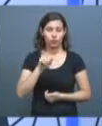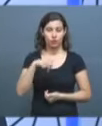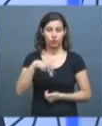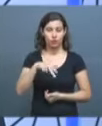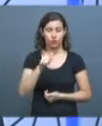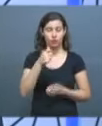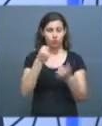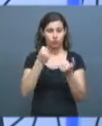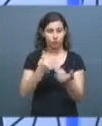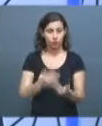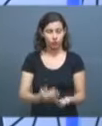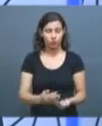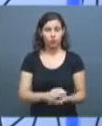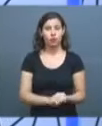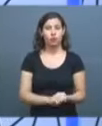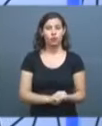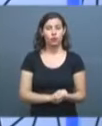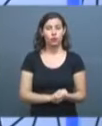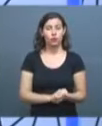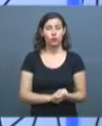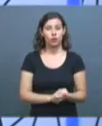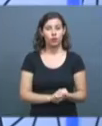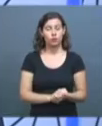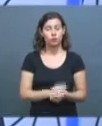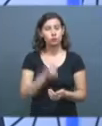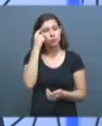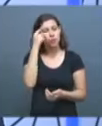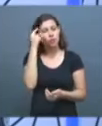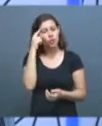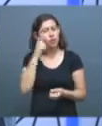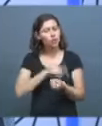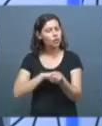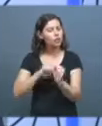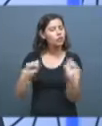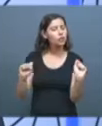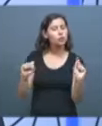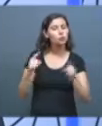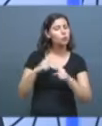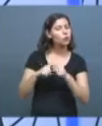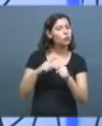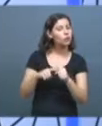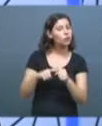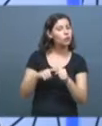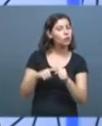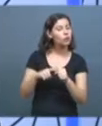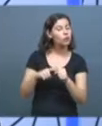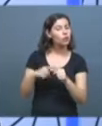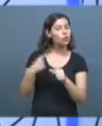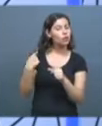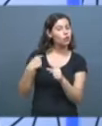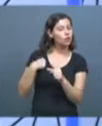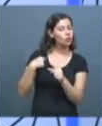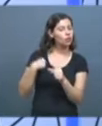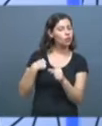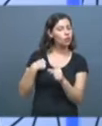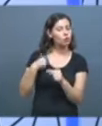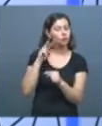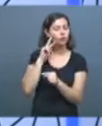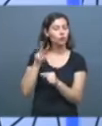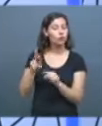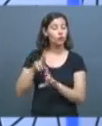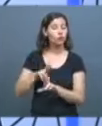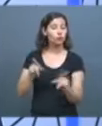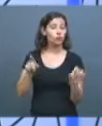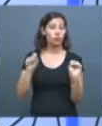de revisitar a situação que gerou o estresse. Será que tem outro ponto de vista que a gente pode olhar o estresse de outra forma? Será